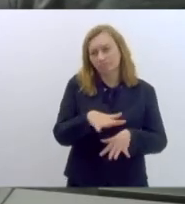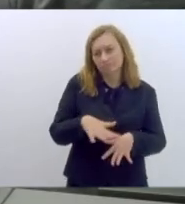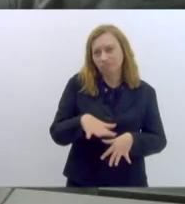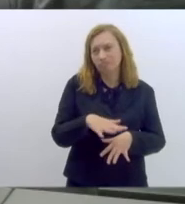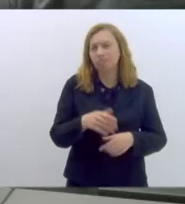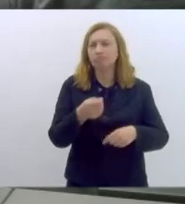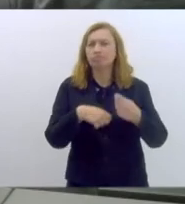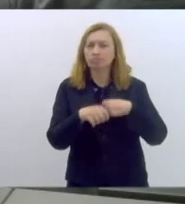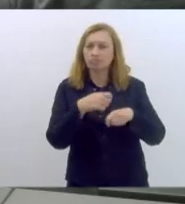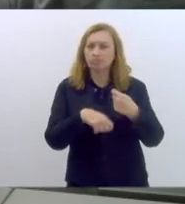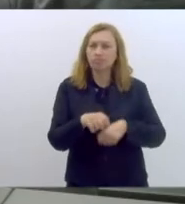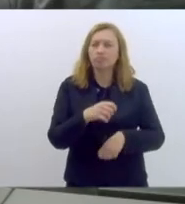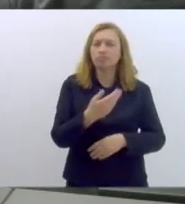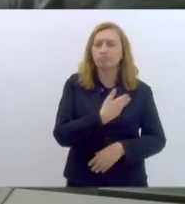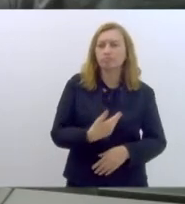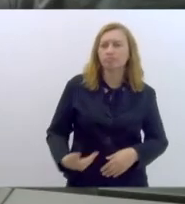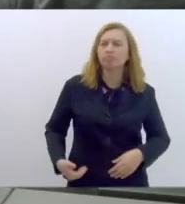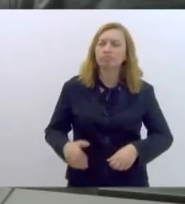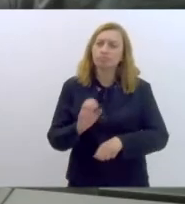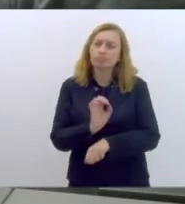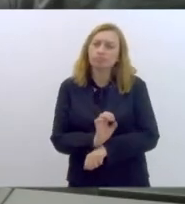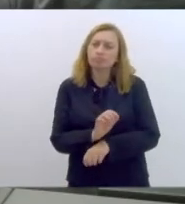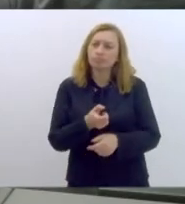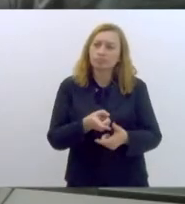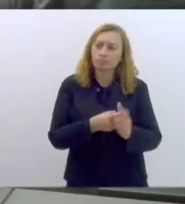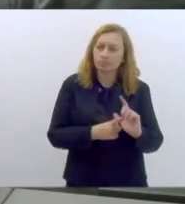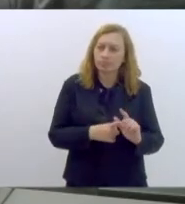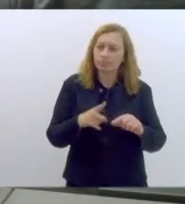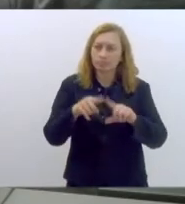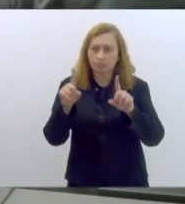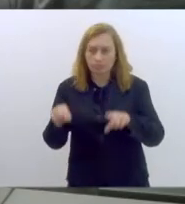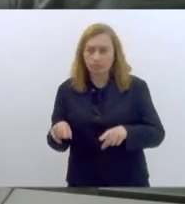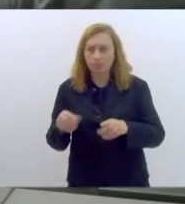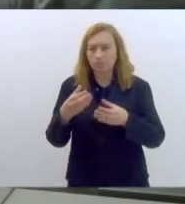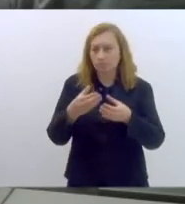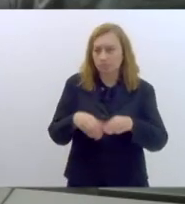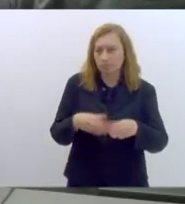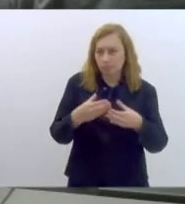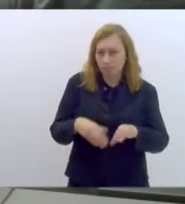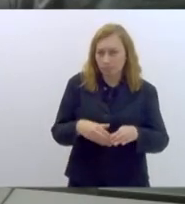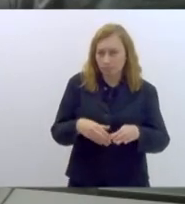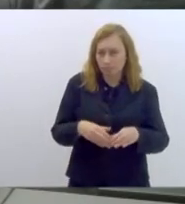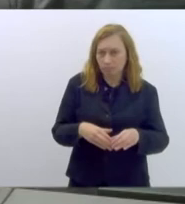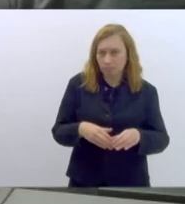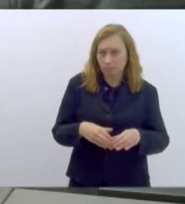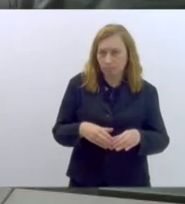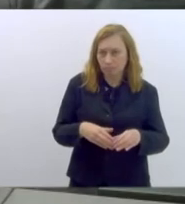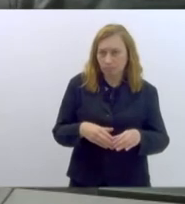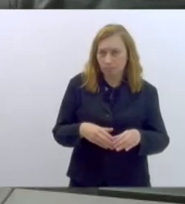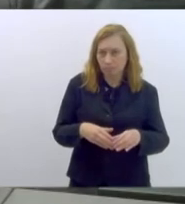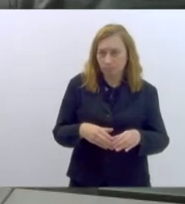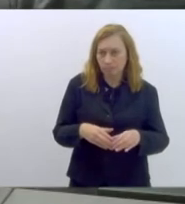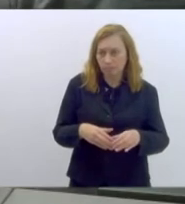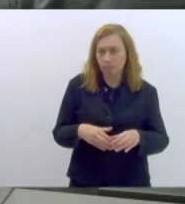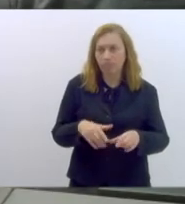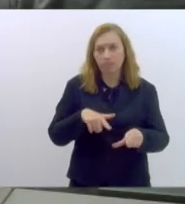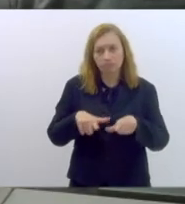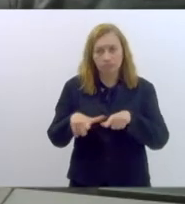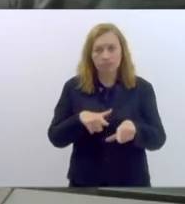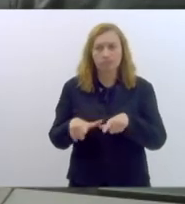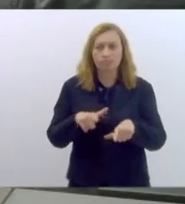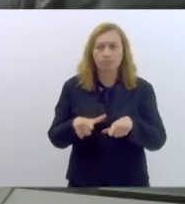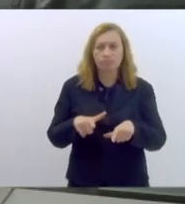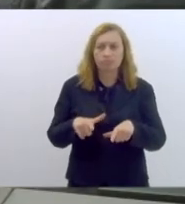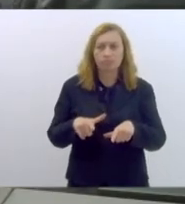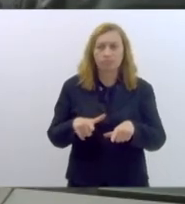da administração pública estadual que dependem de servidores concursados para tocar o seu dia a dia, que